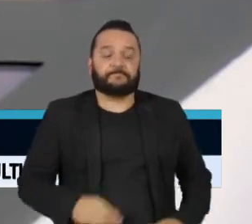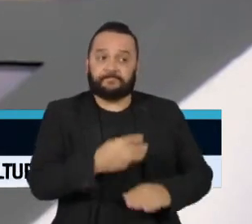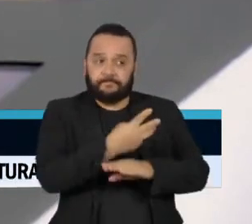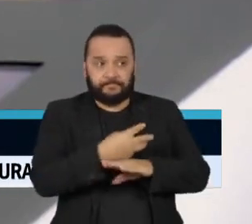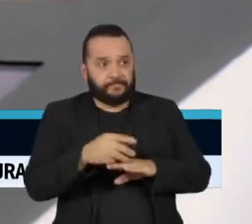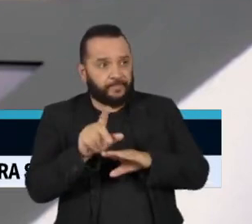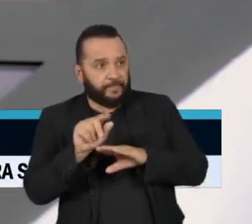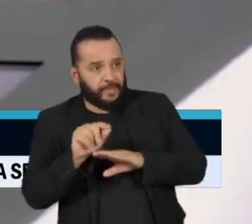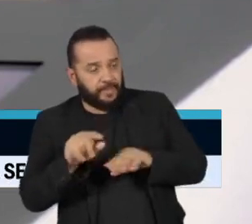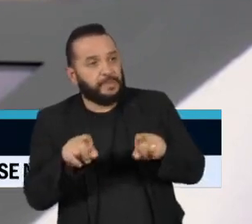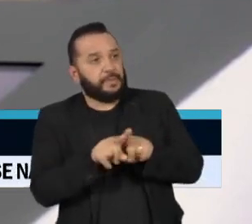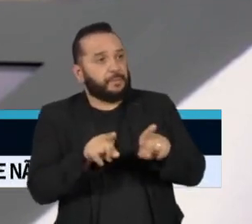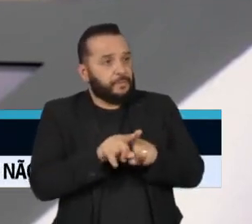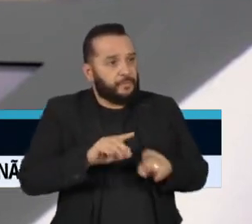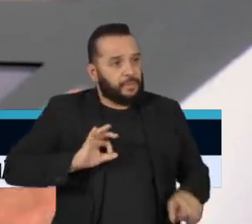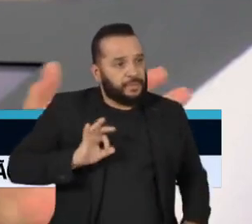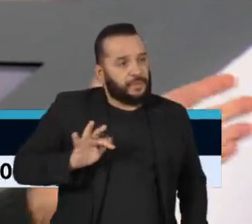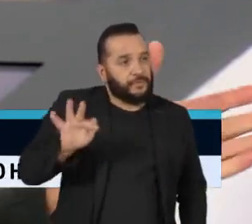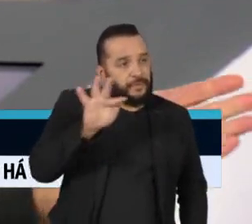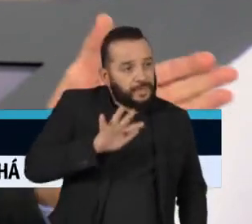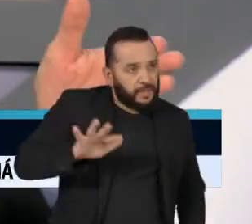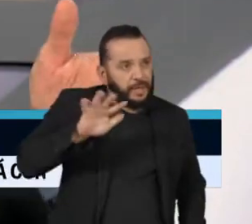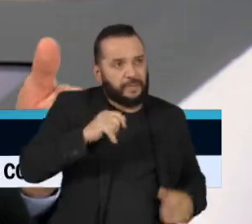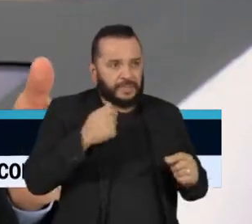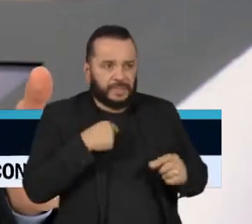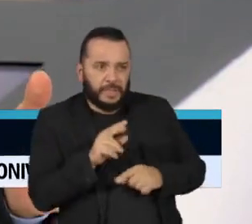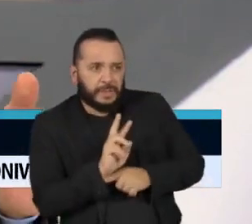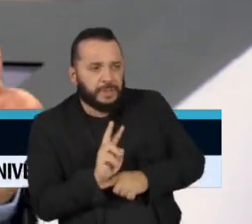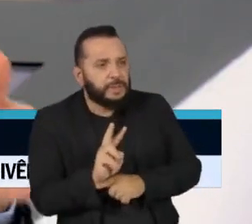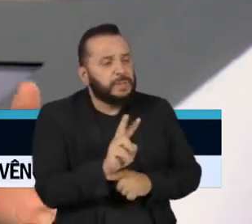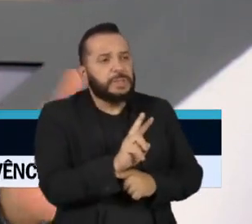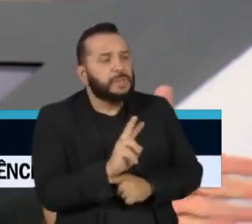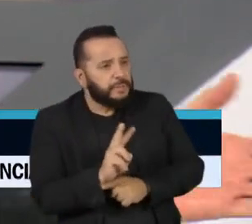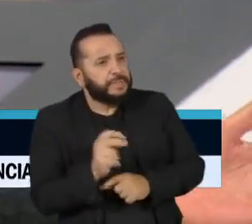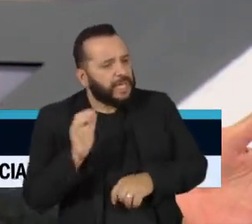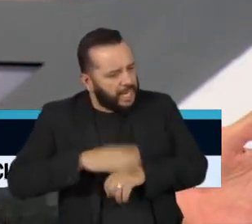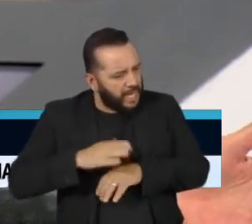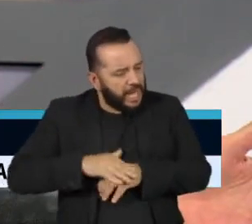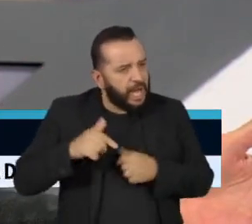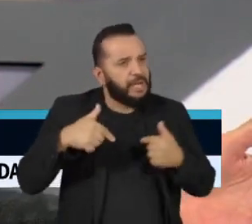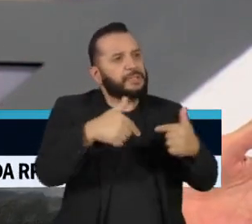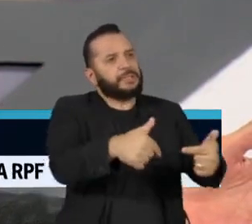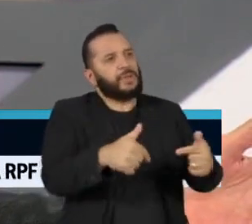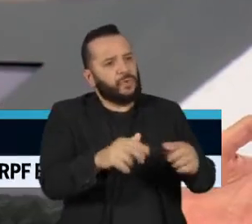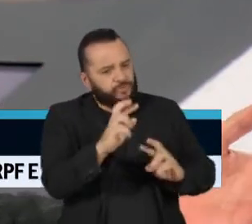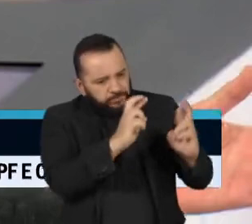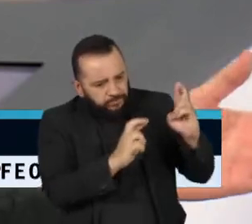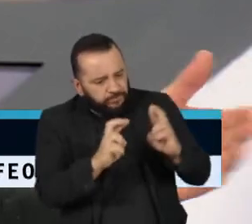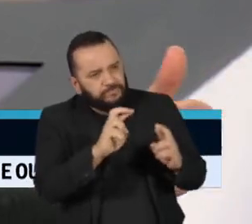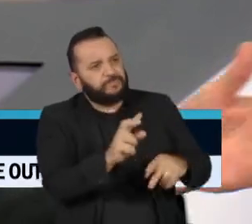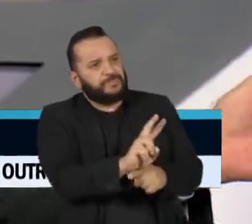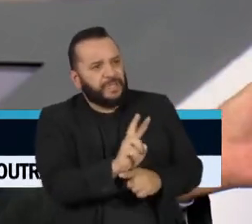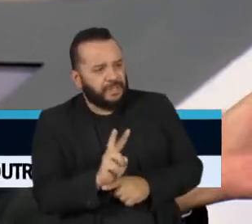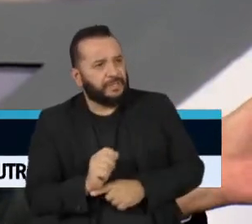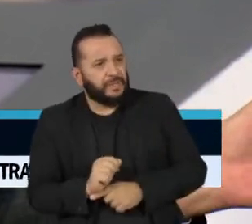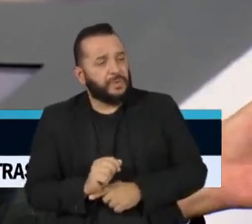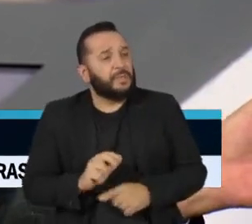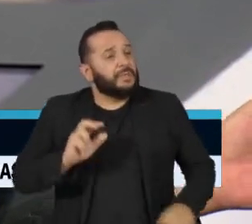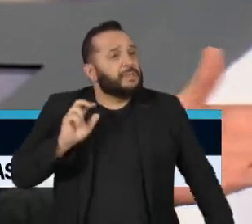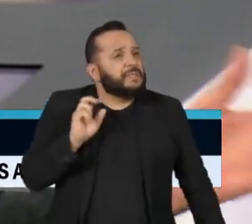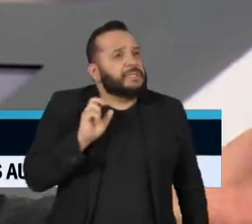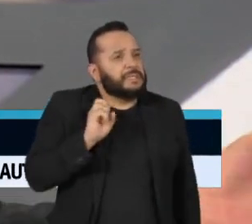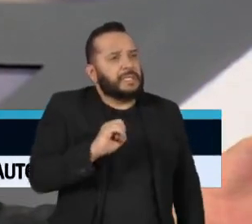Polícia Federal Polícia Federal tem que cercar não pode impedir que fazer todo um trabalho de fiscalização porque não adianta se você soltar